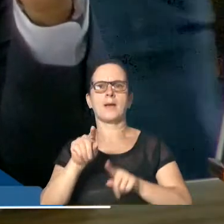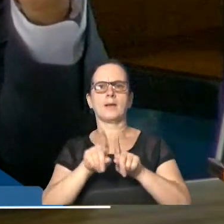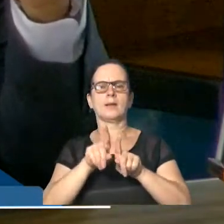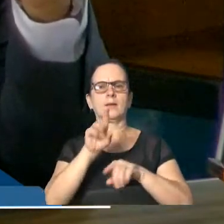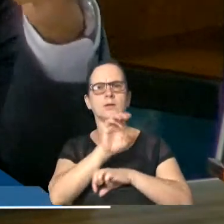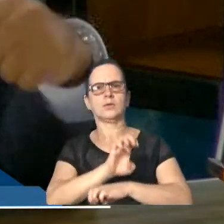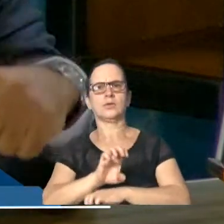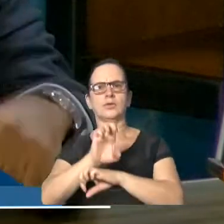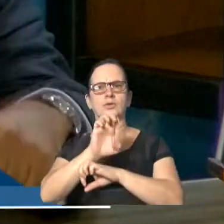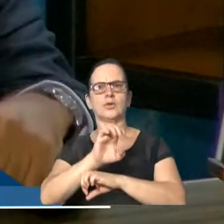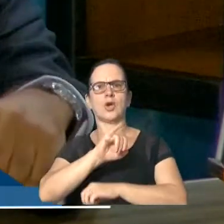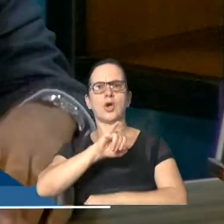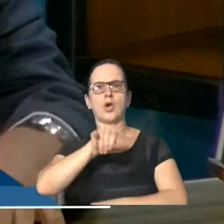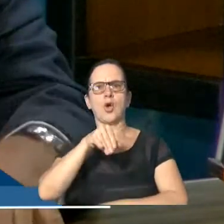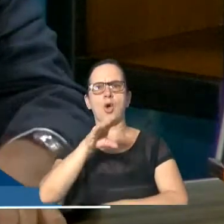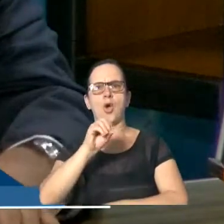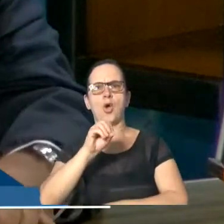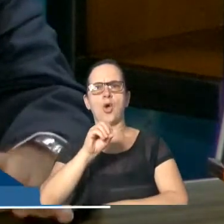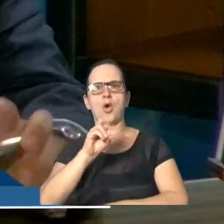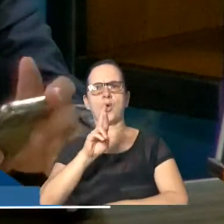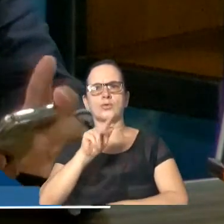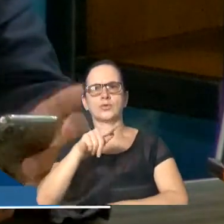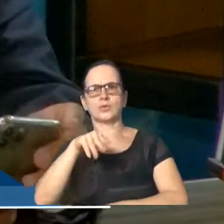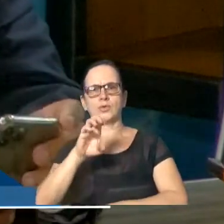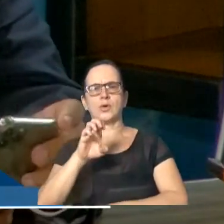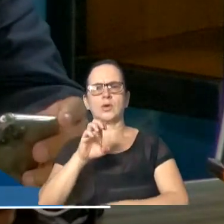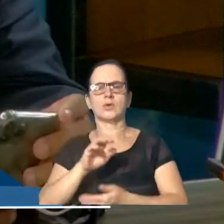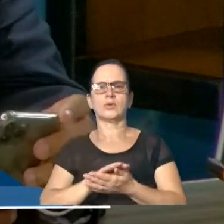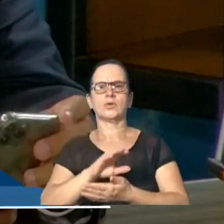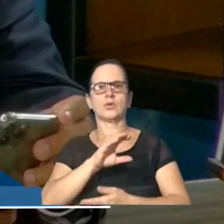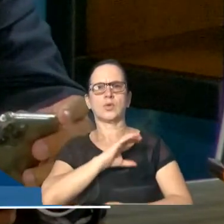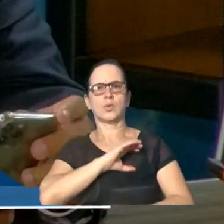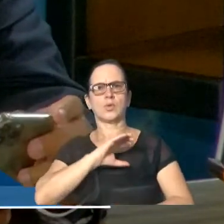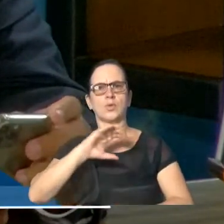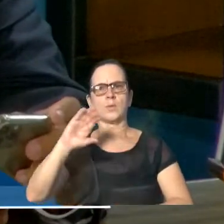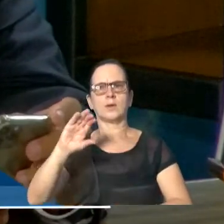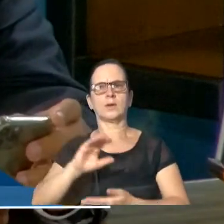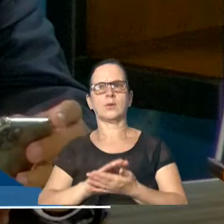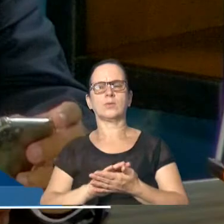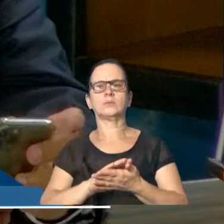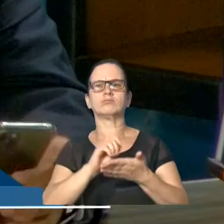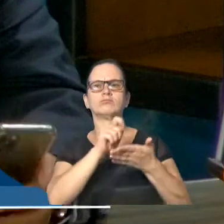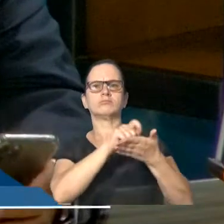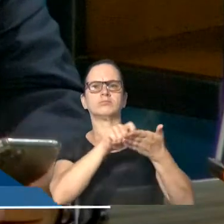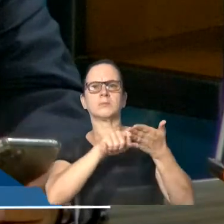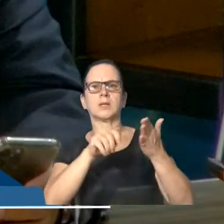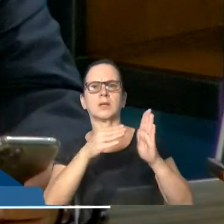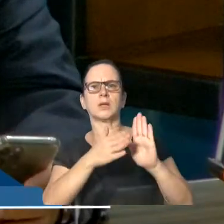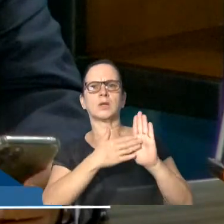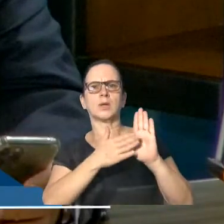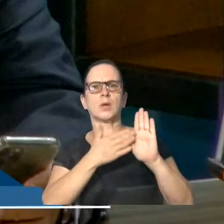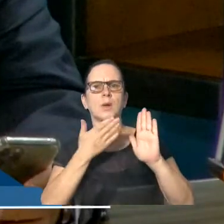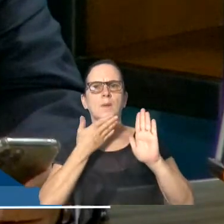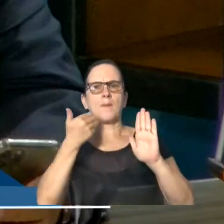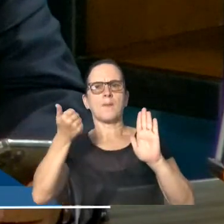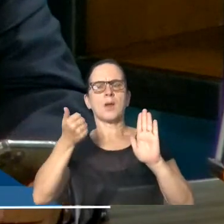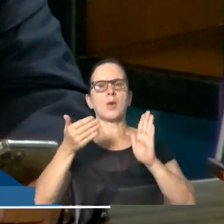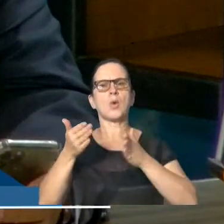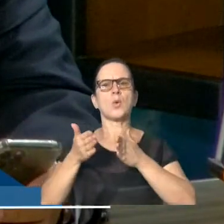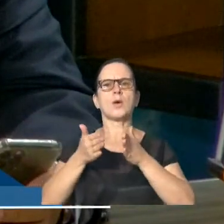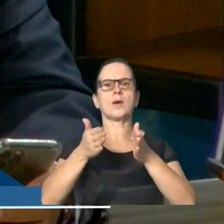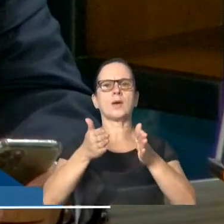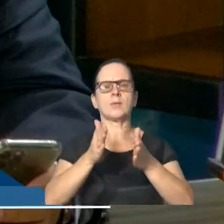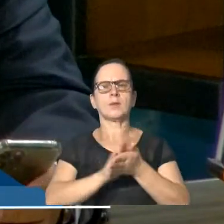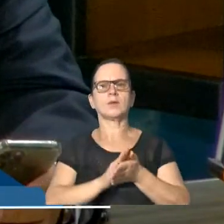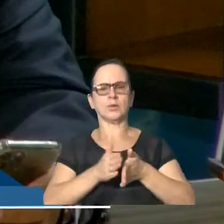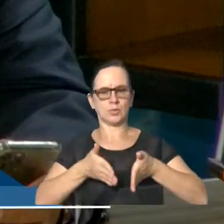estadual Jorge Caruso, Cubatão está escrito num programa, vereador Tinho, Melhor Caminho, onde eu indiquei